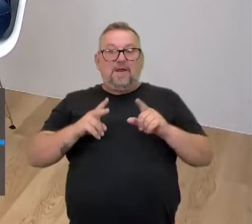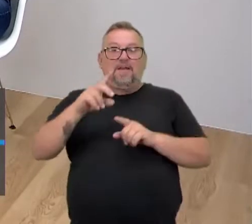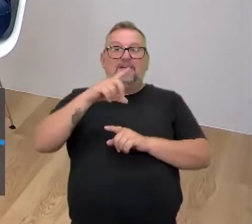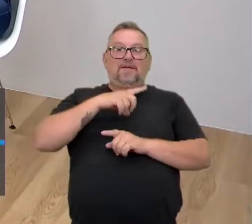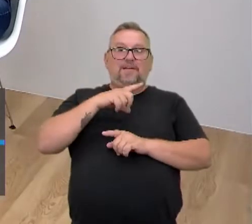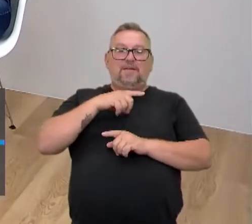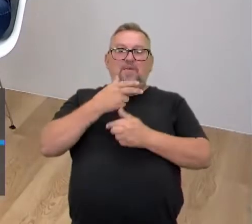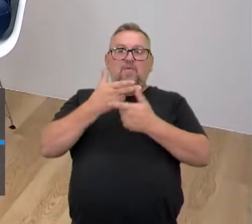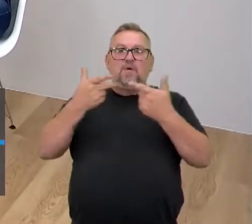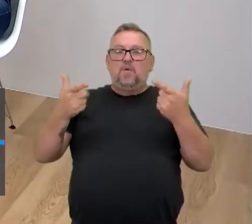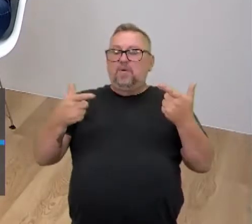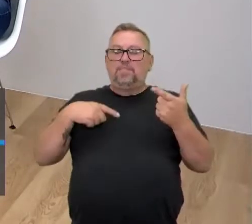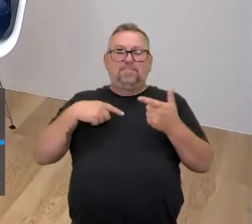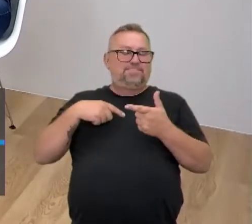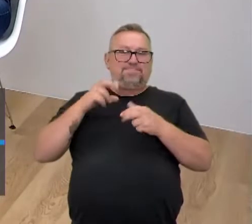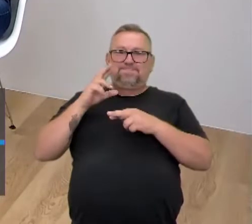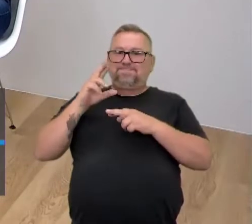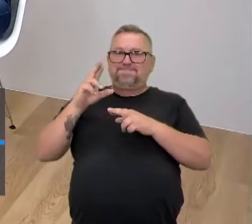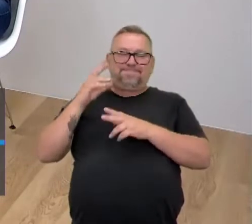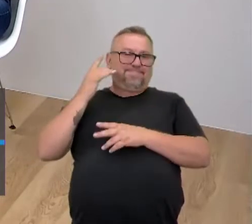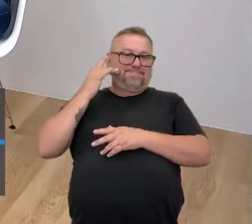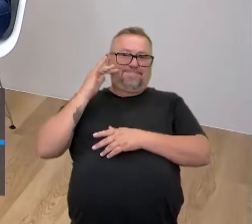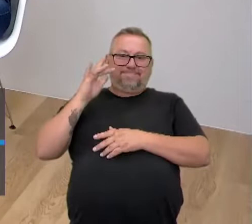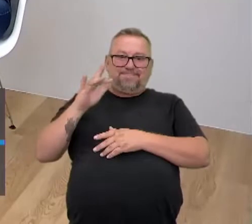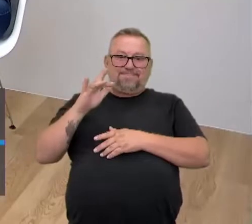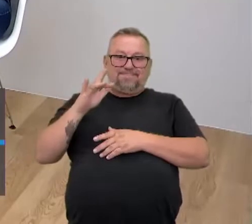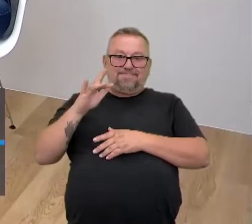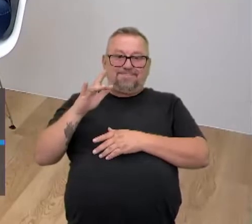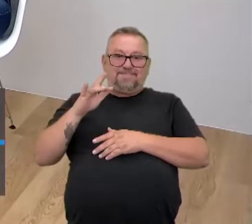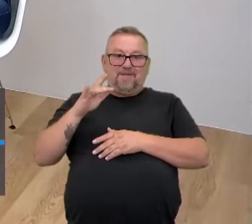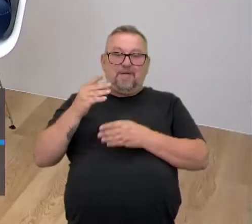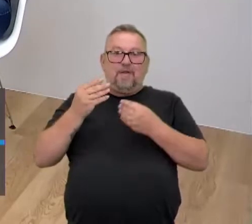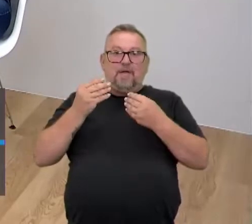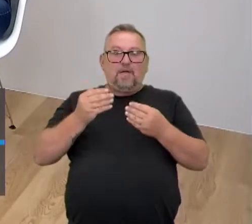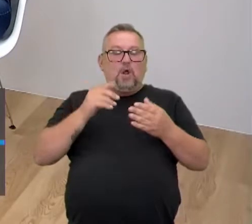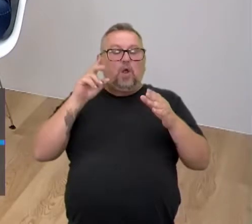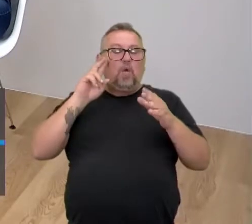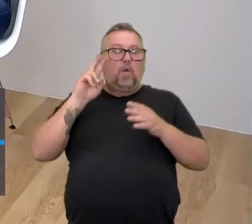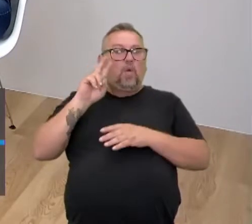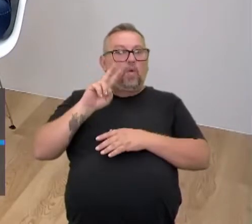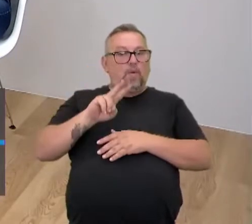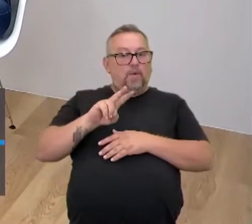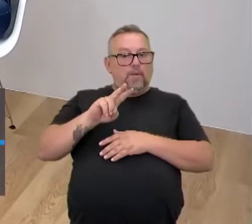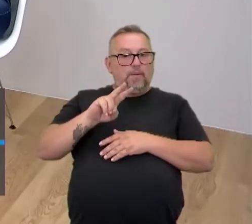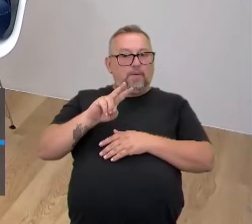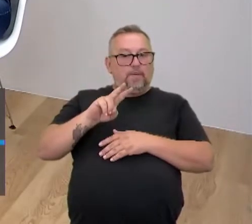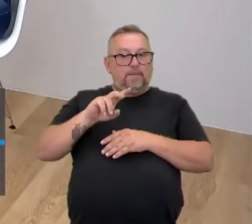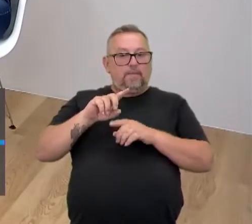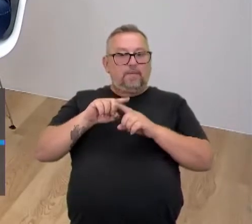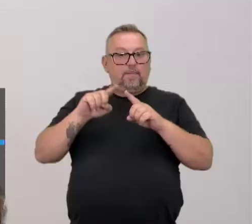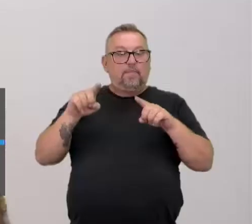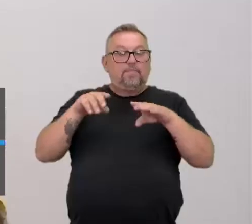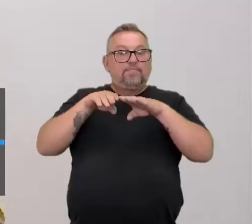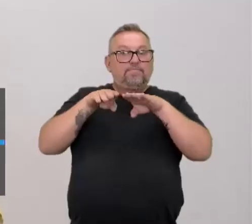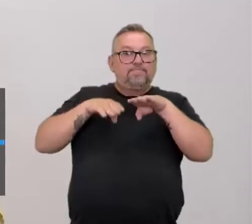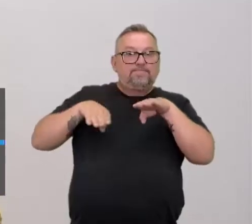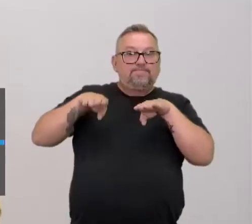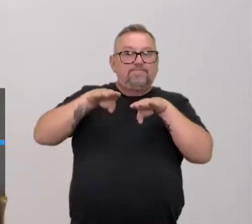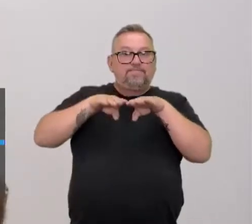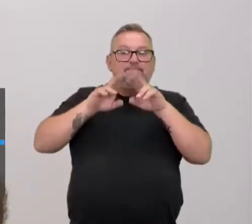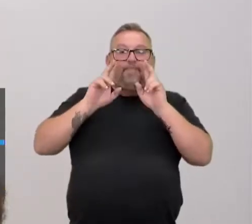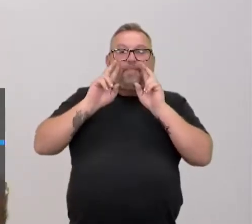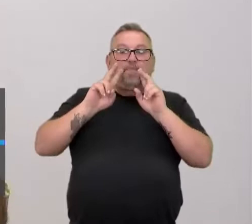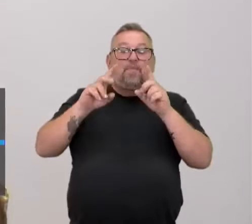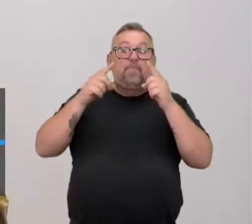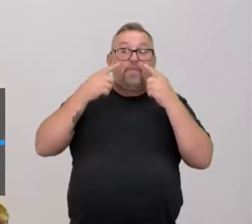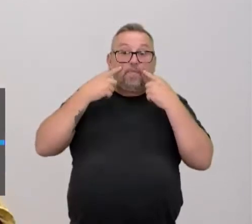com algo que a gente não espera, que coloca a gente sobre um ponto de vista, sobre um patamar, sobre um prisma,